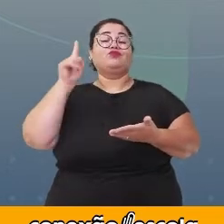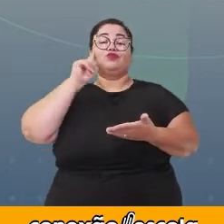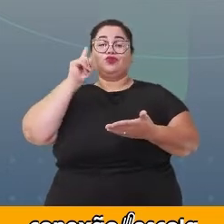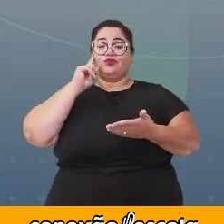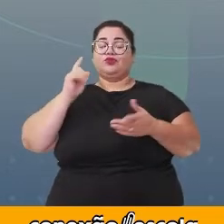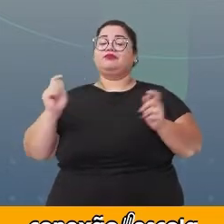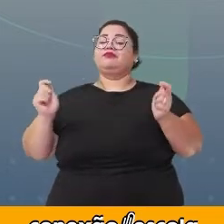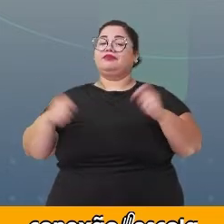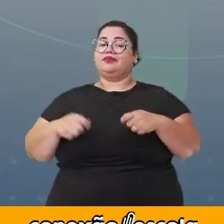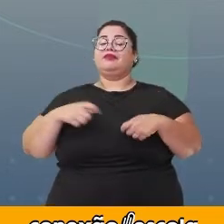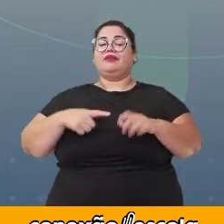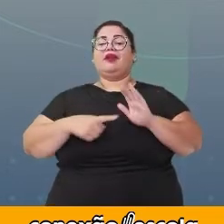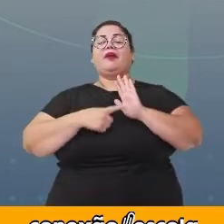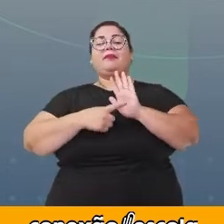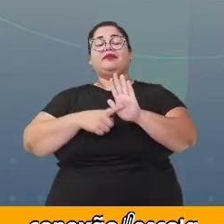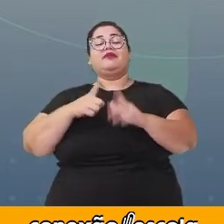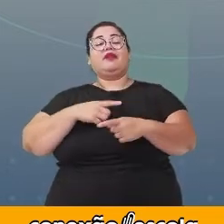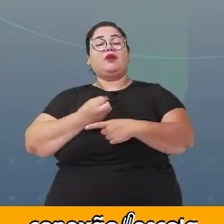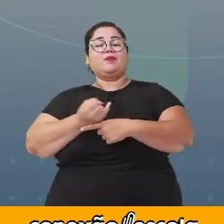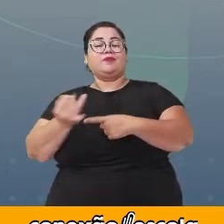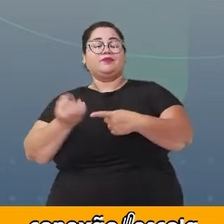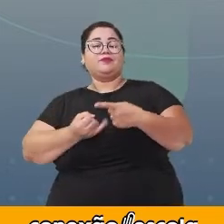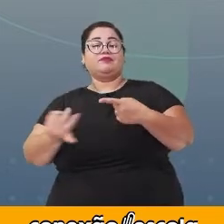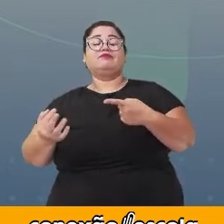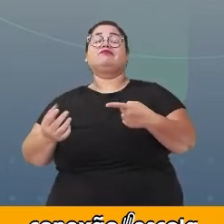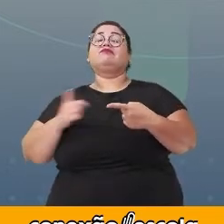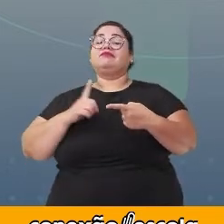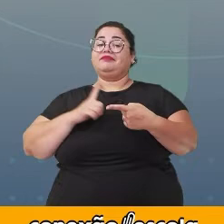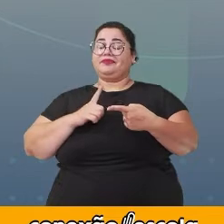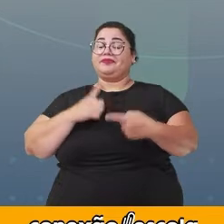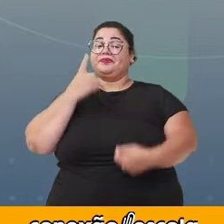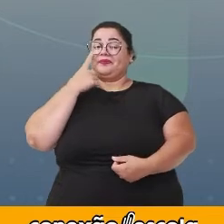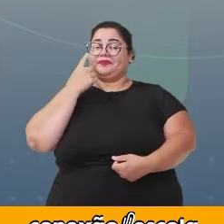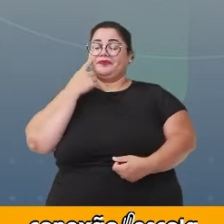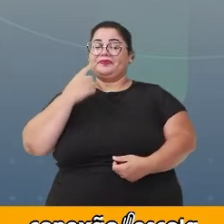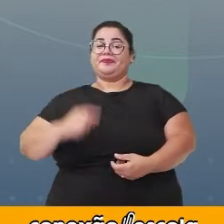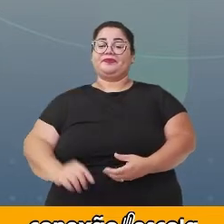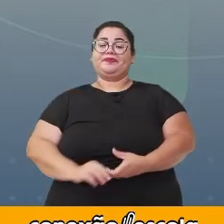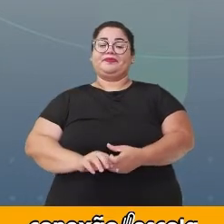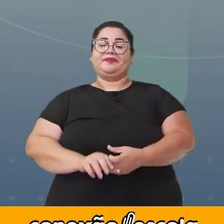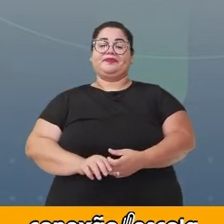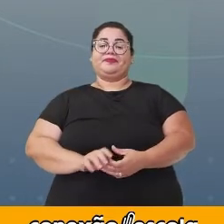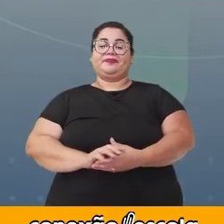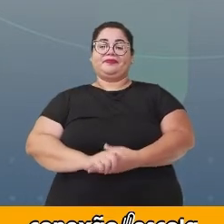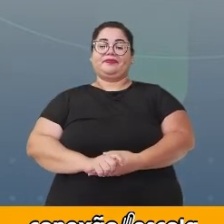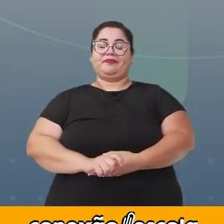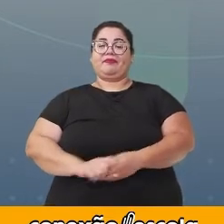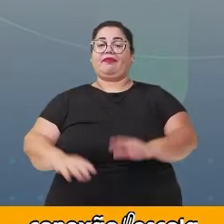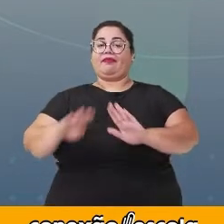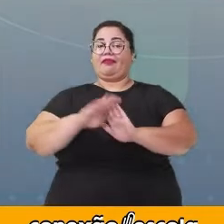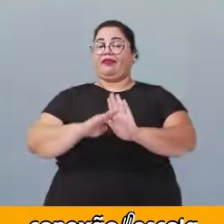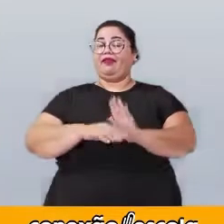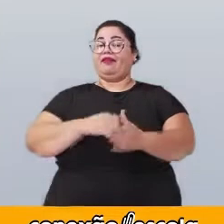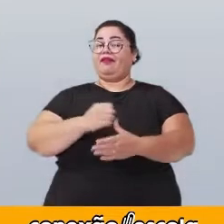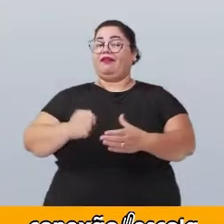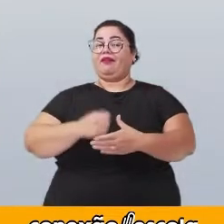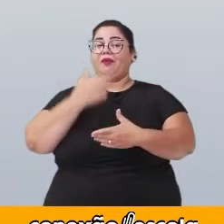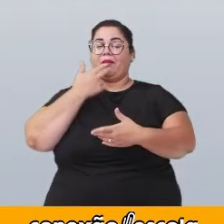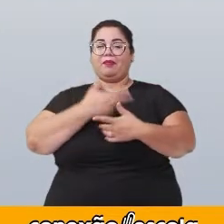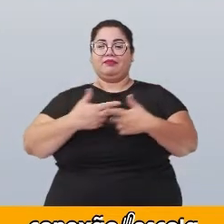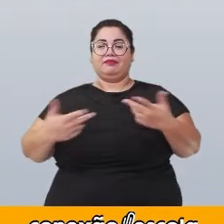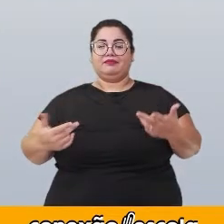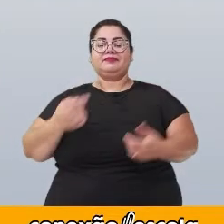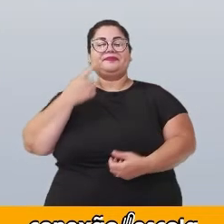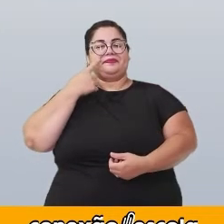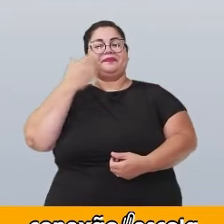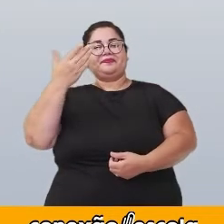que também apresentam números fracionários. Olha só. As receitas.